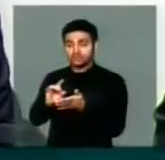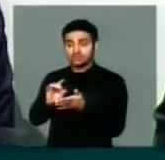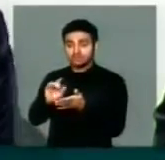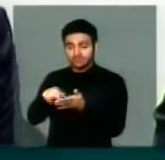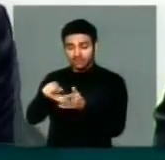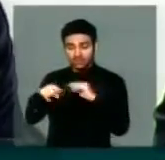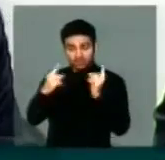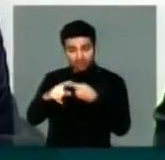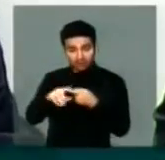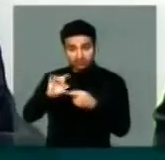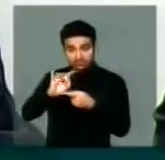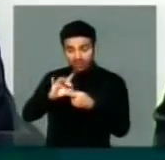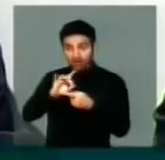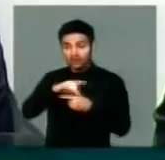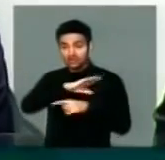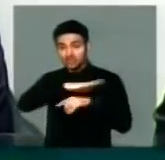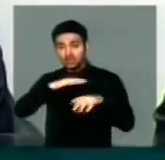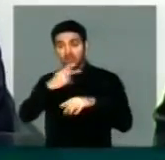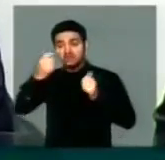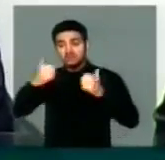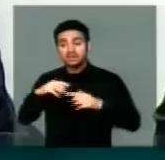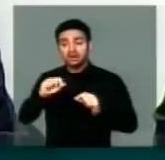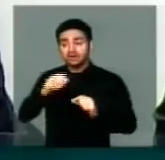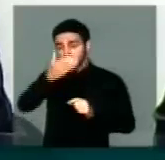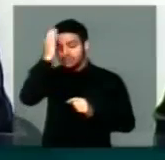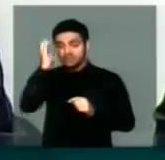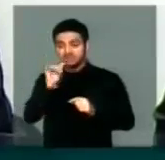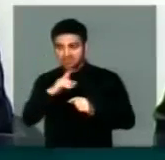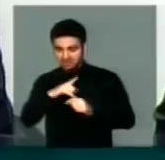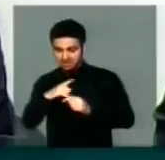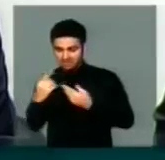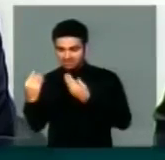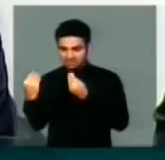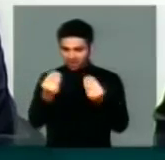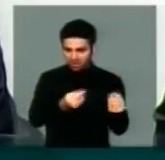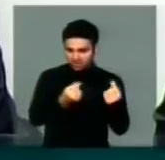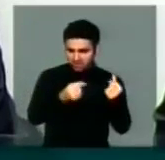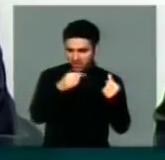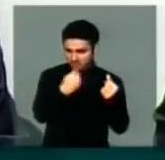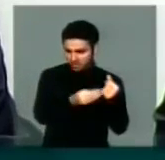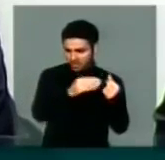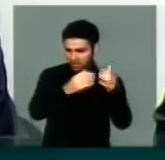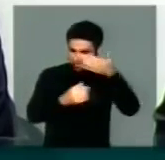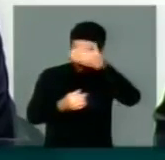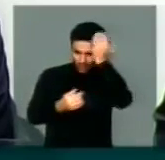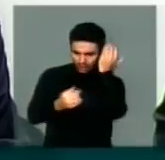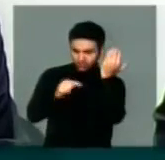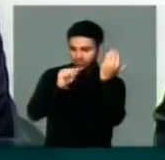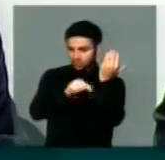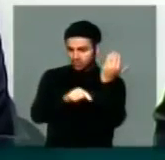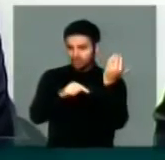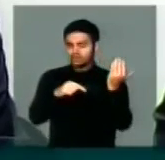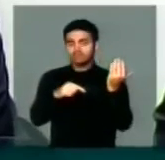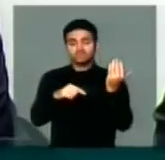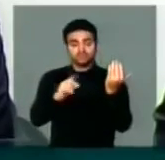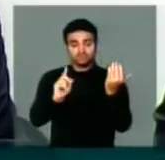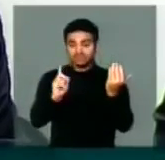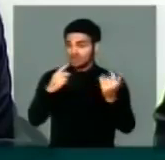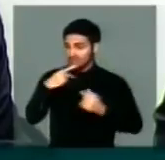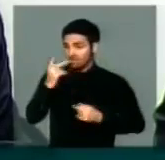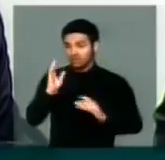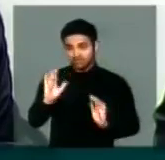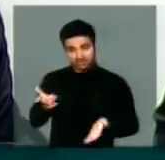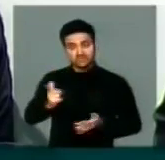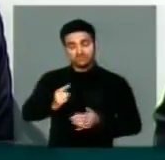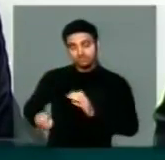Cunha, que, questionado sobre se houve alguma entrega de valores por parte do declarante para Eduardo Cunha, o declarante disse que fazia caixa